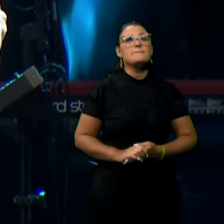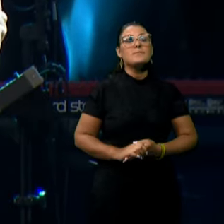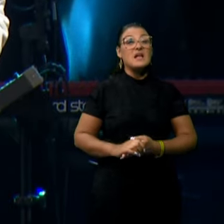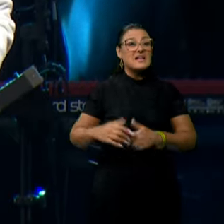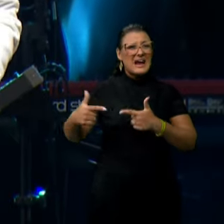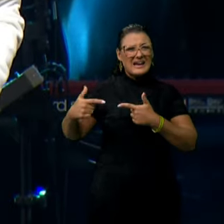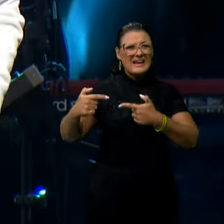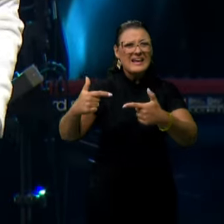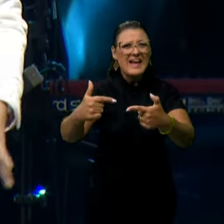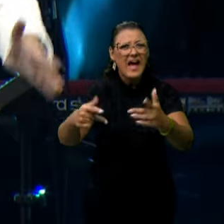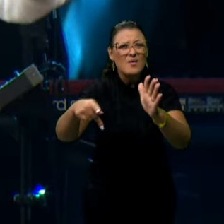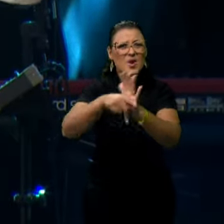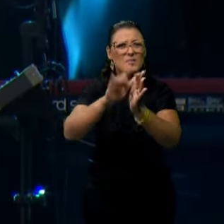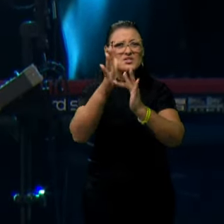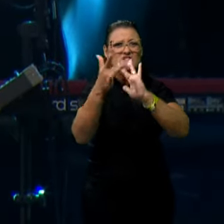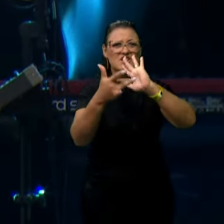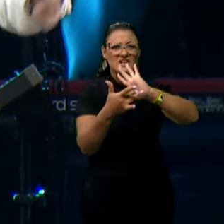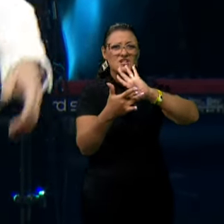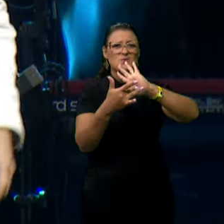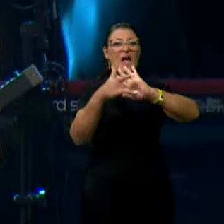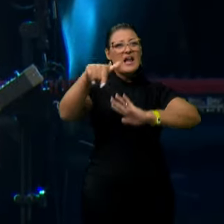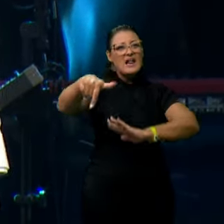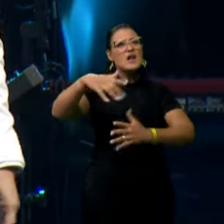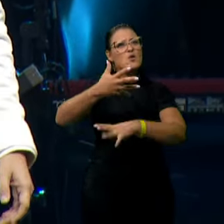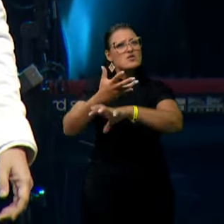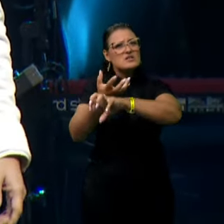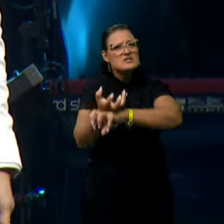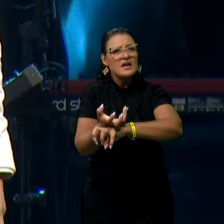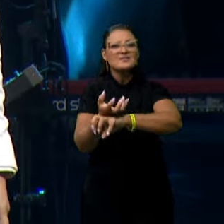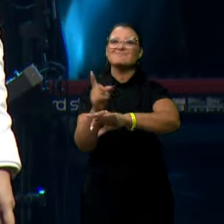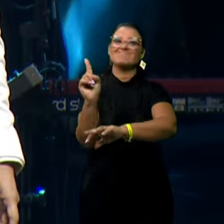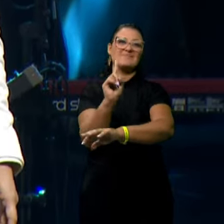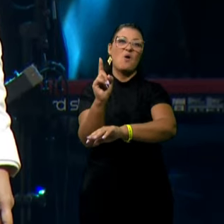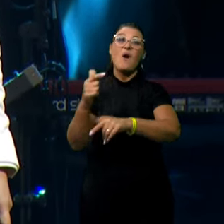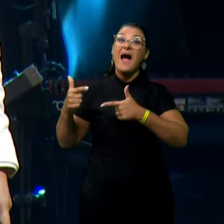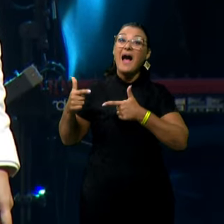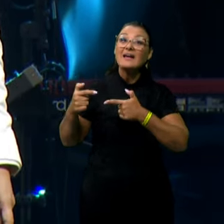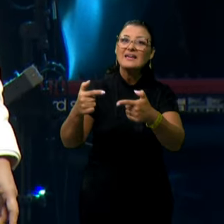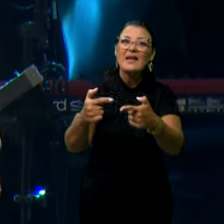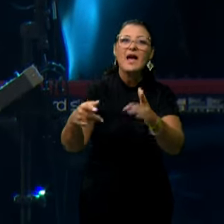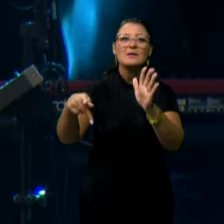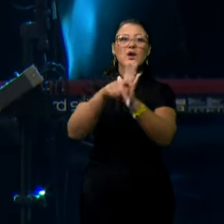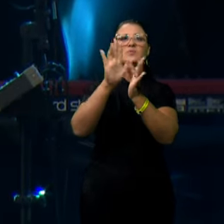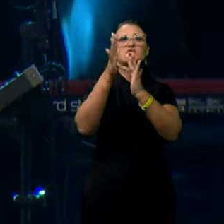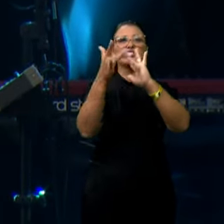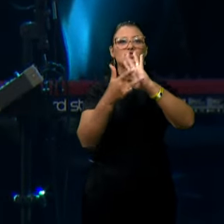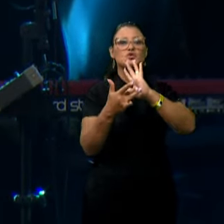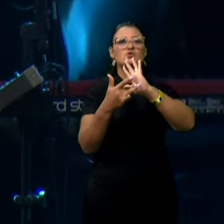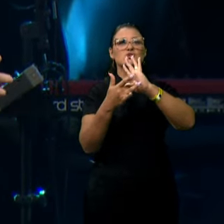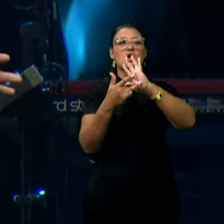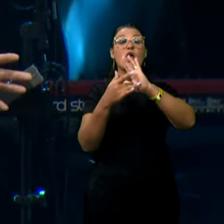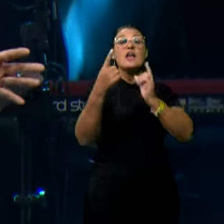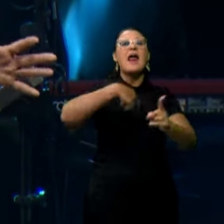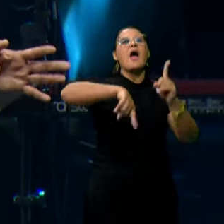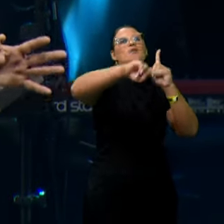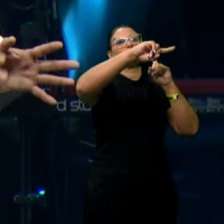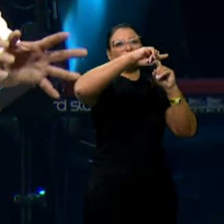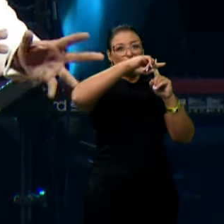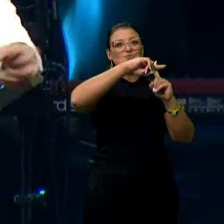será na cruz está entendendo ou não existe um livro de